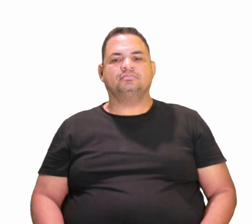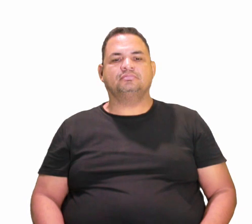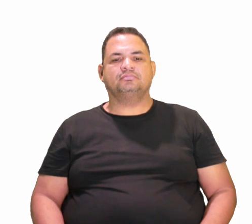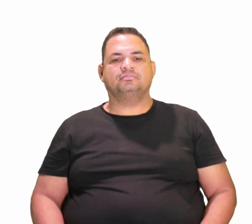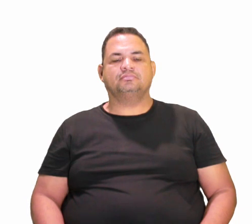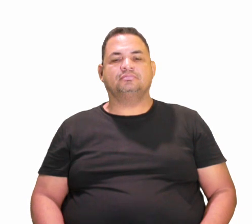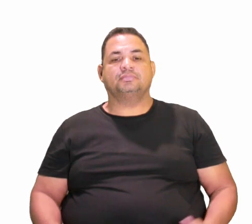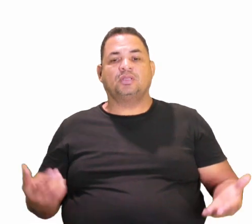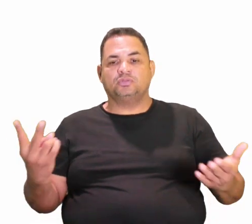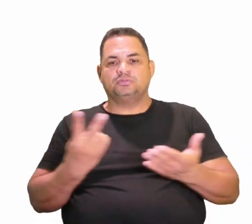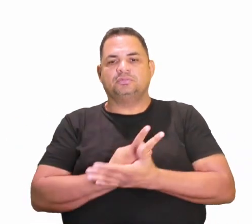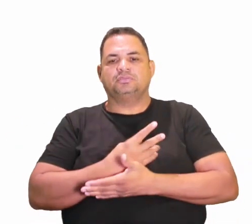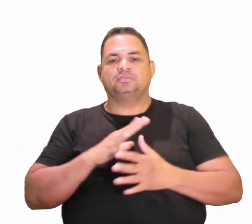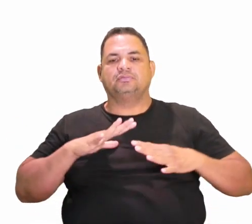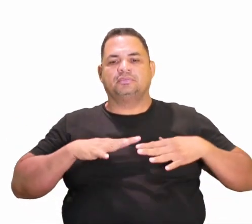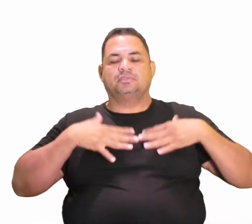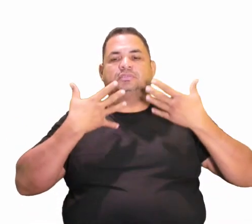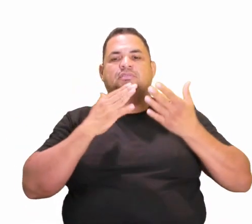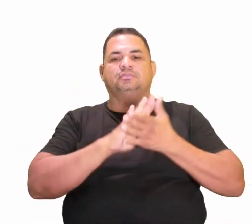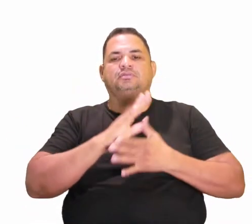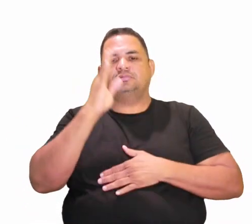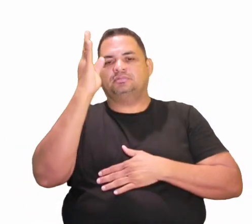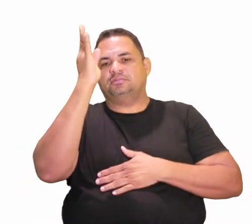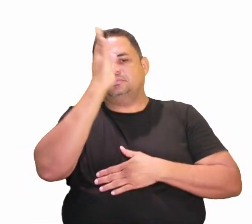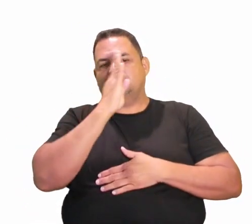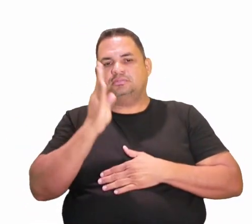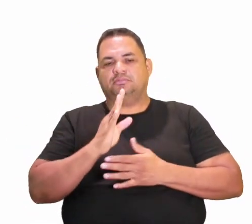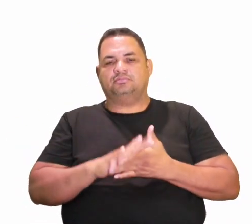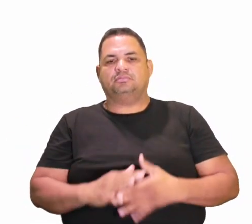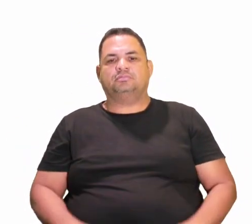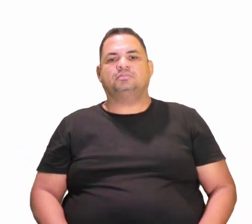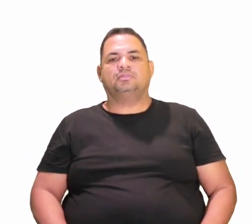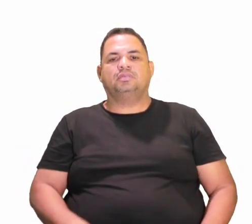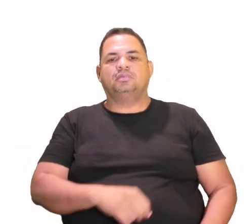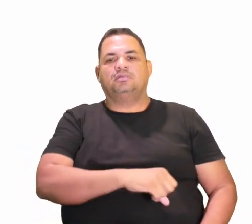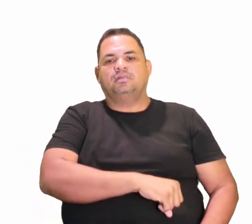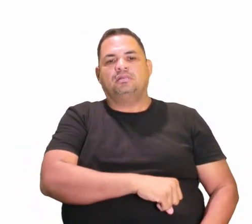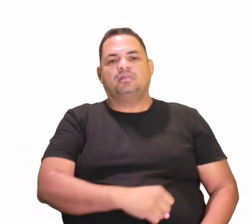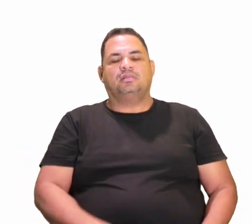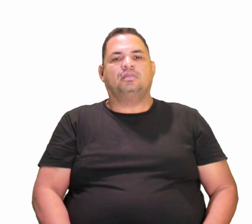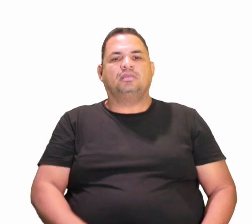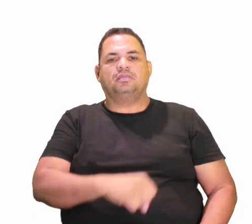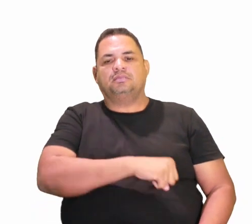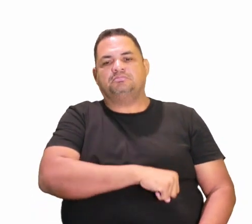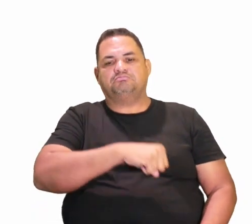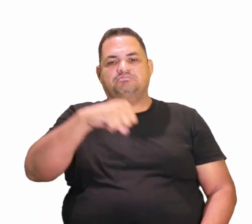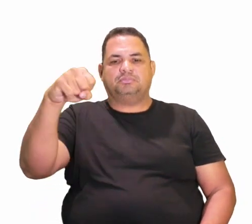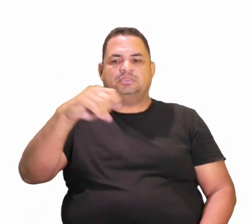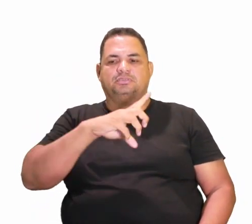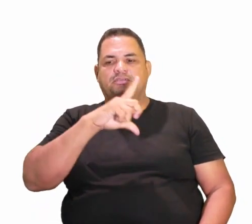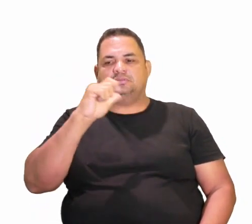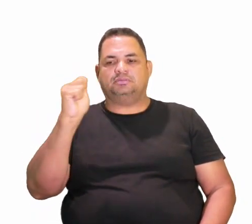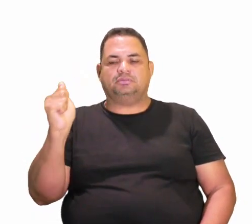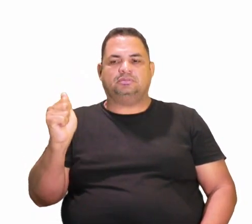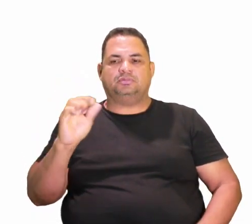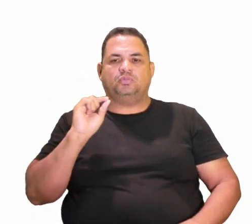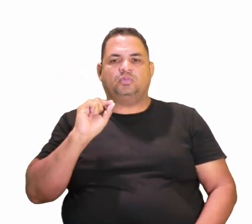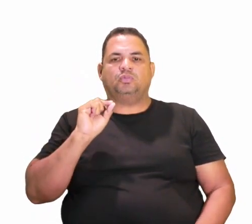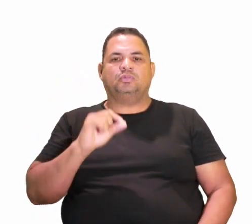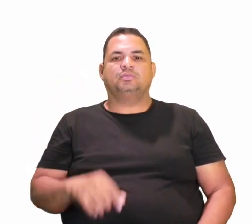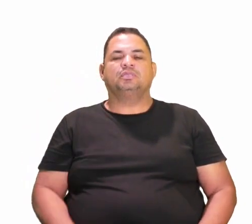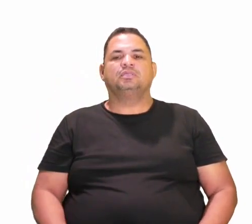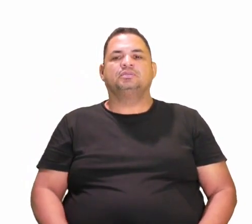em Brasil, que é a Independence Day. Independence Day. Quando é o